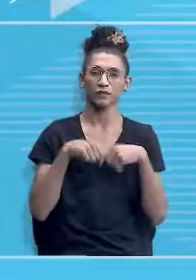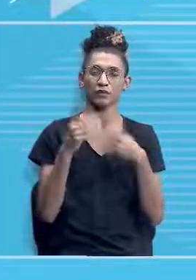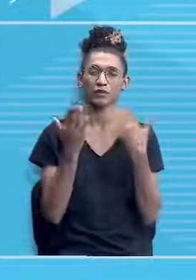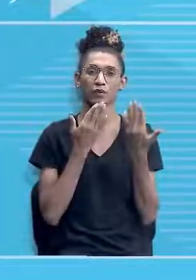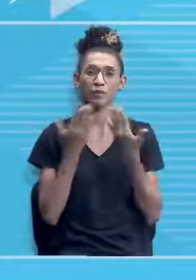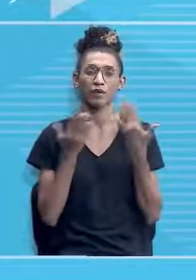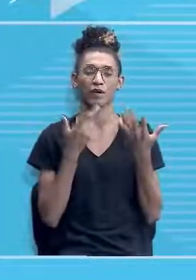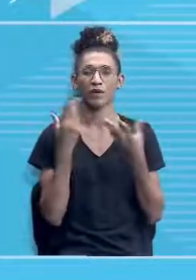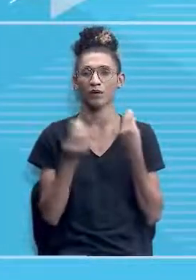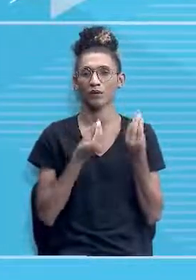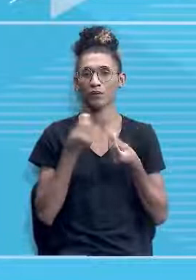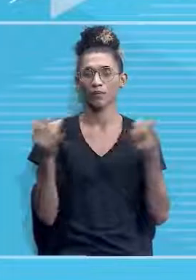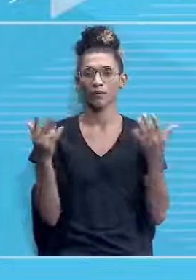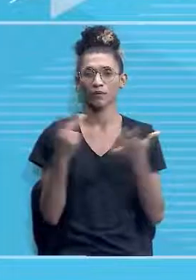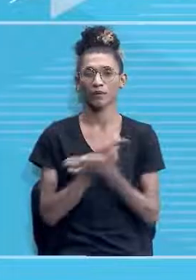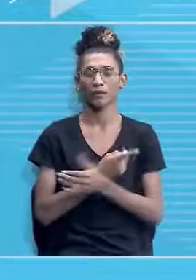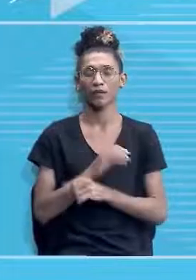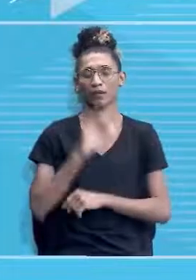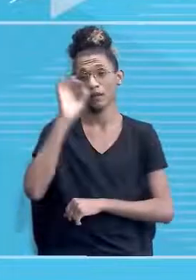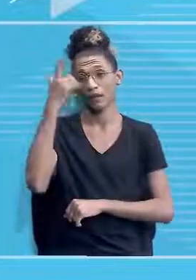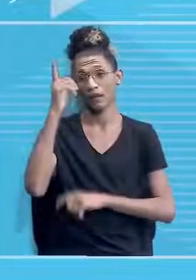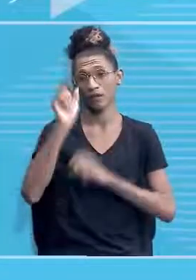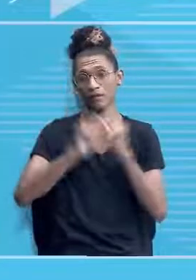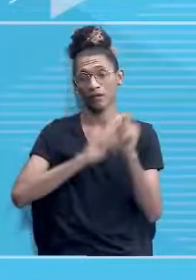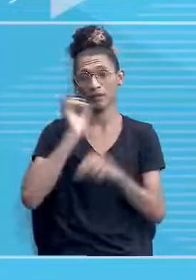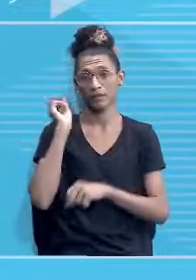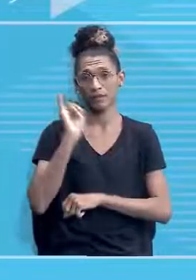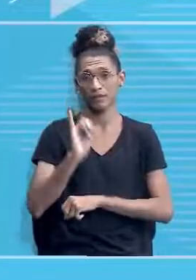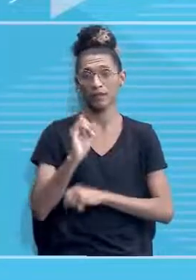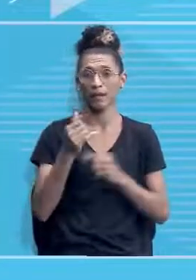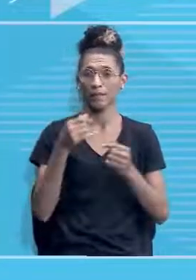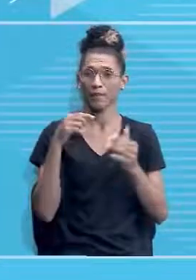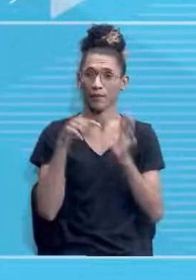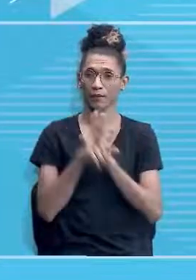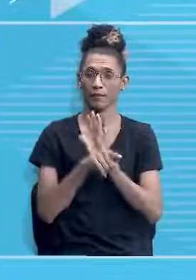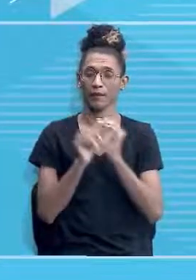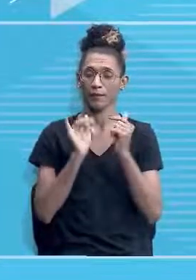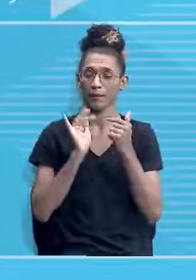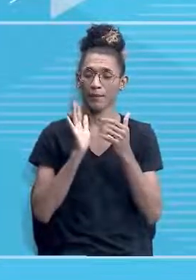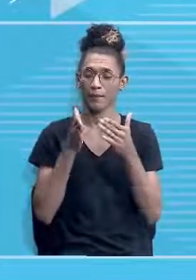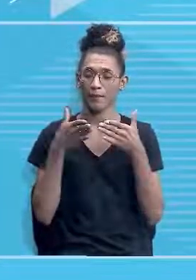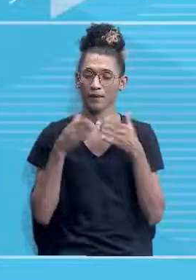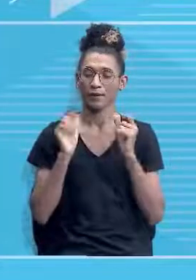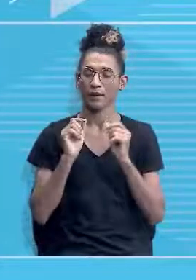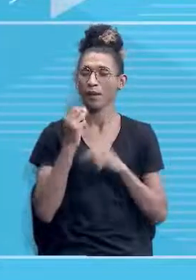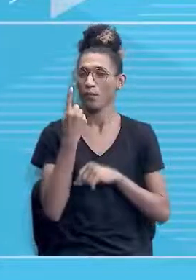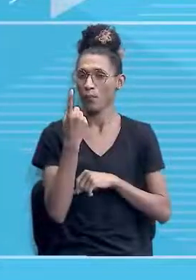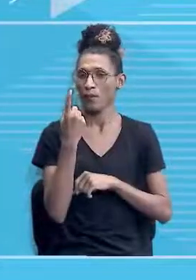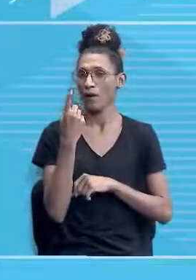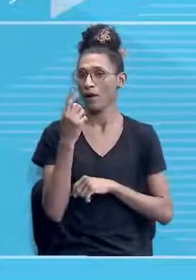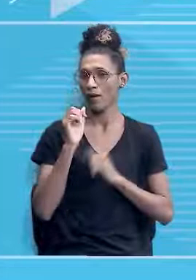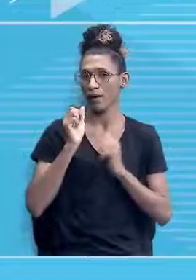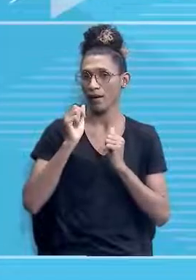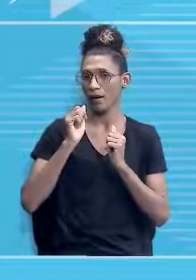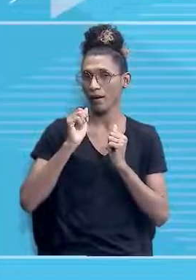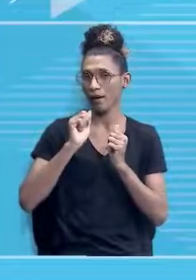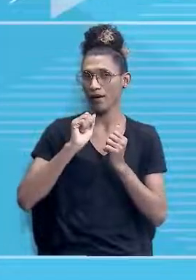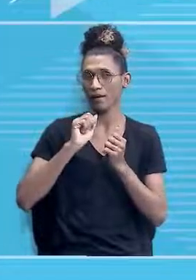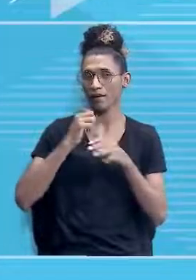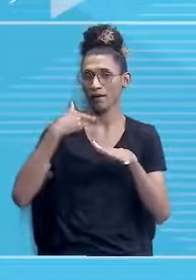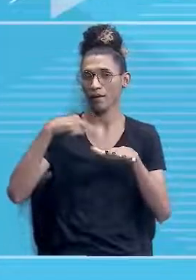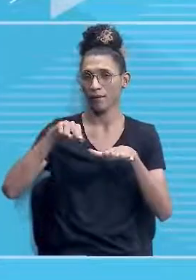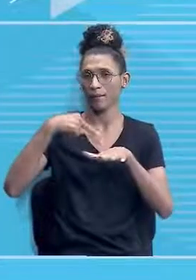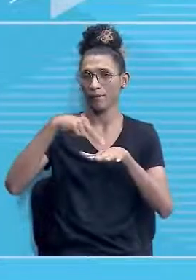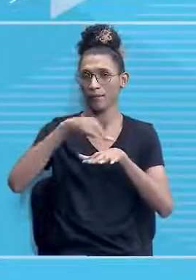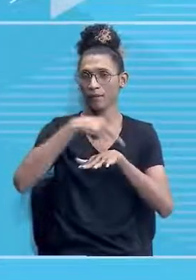Tais a Minas lógico se se a questão pede o mais básico só tem uma mina a resposta ela se tiver duas